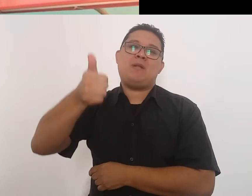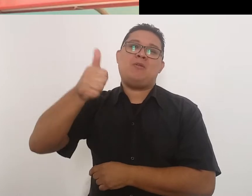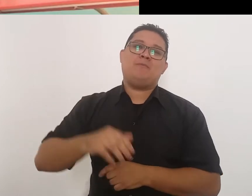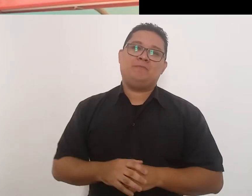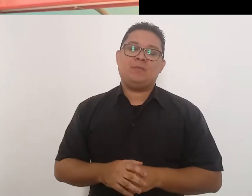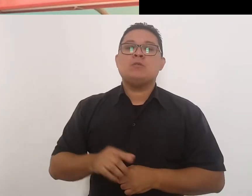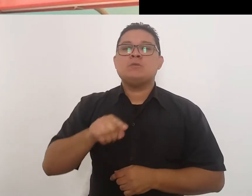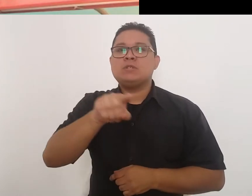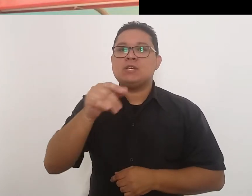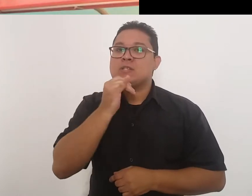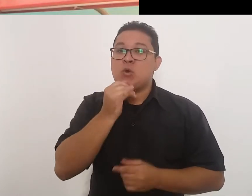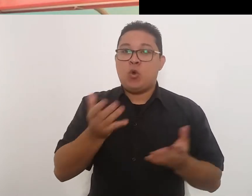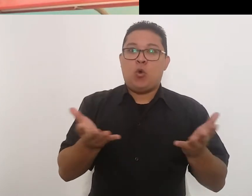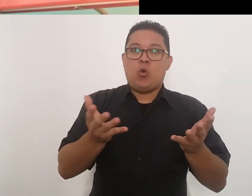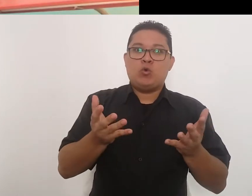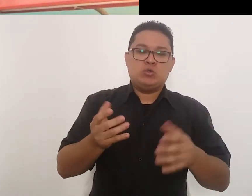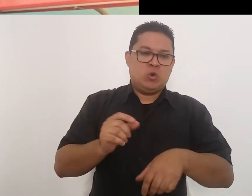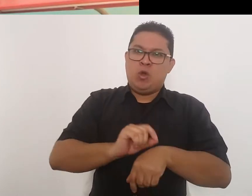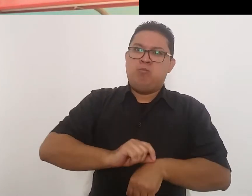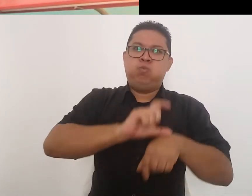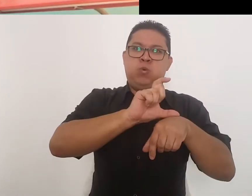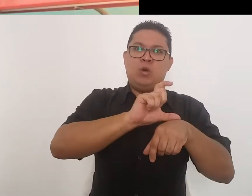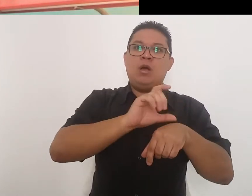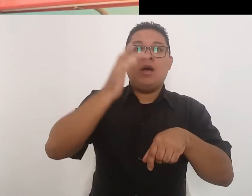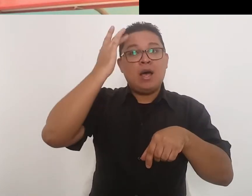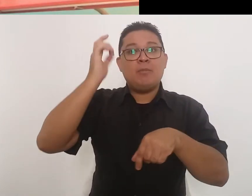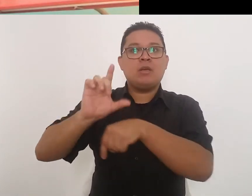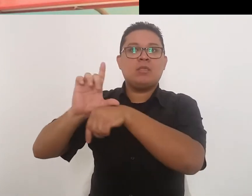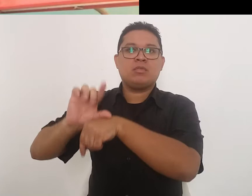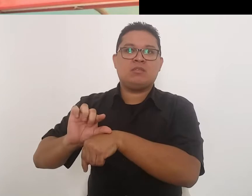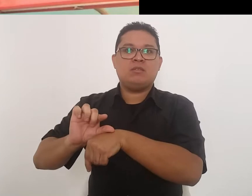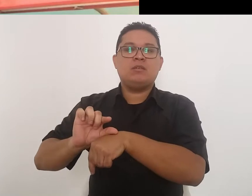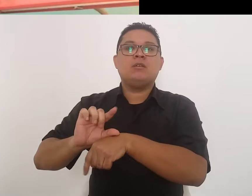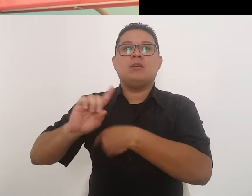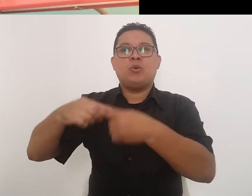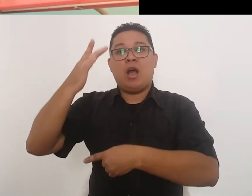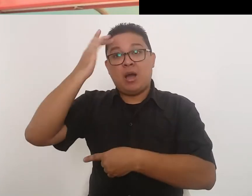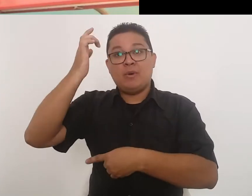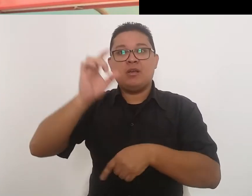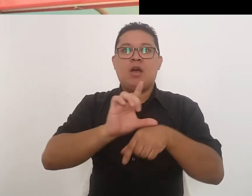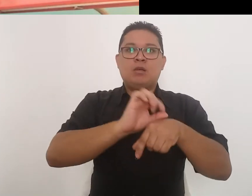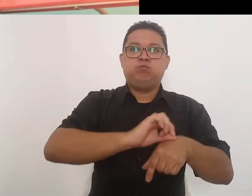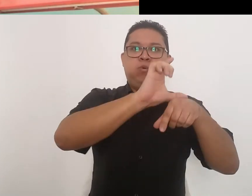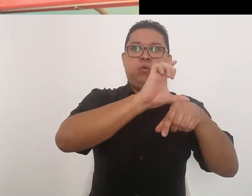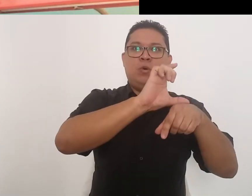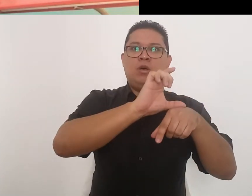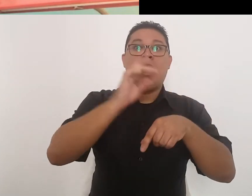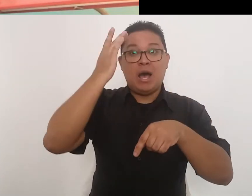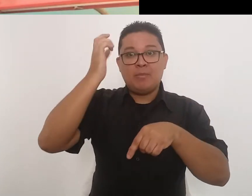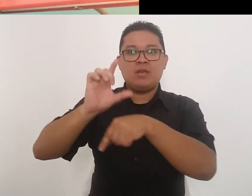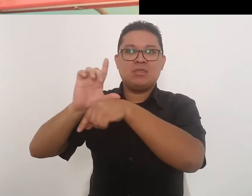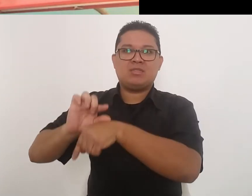de explosão, digamos. Então, 3 horas, 4 horas de estudo num dia, nada no outro, meia hora no